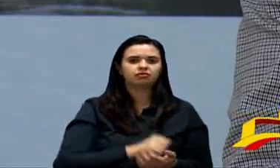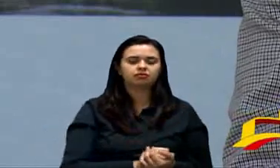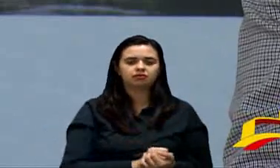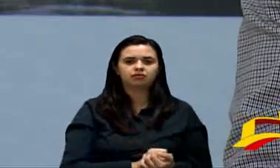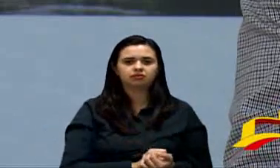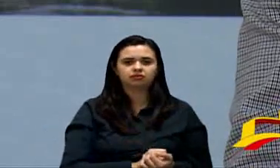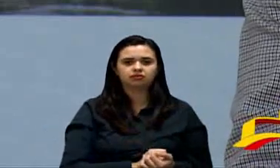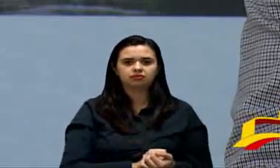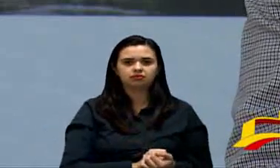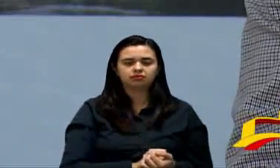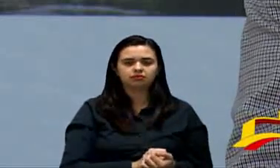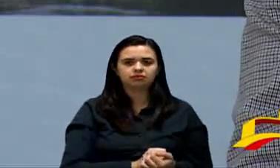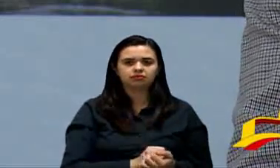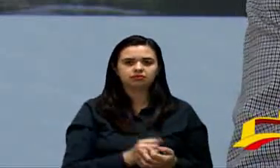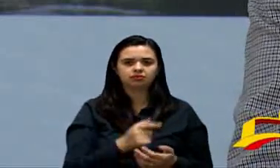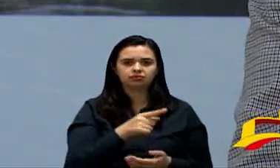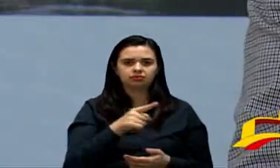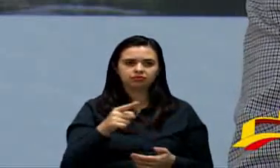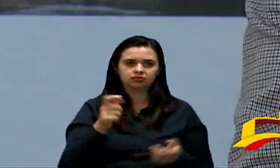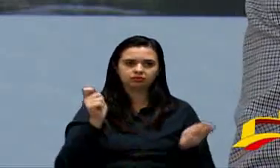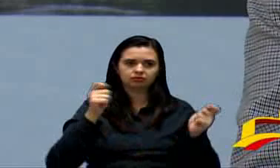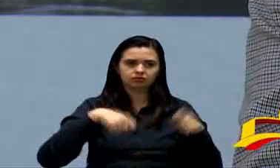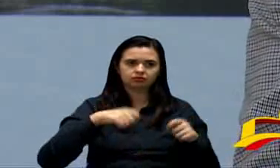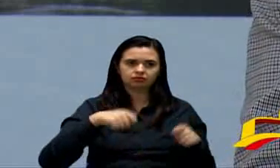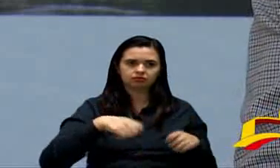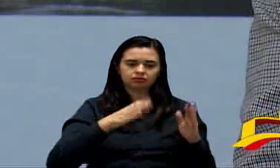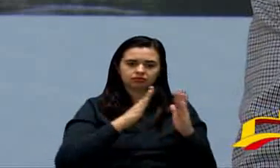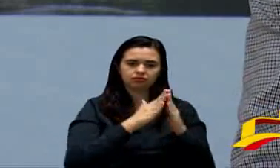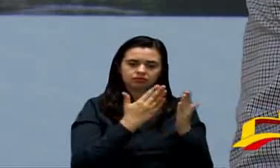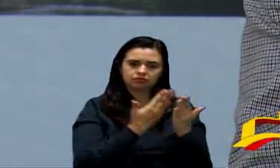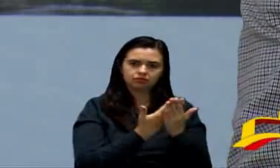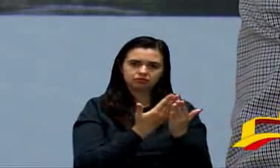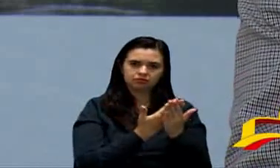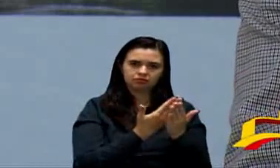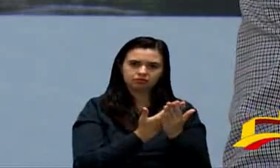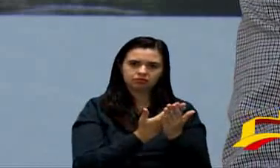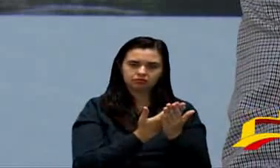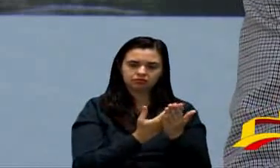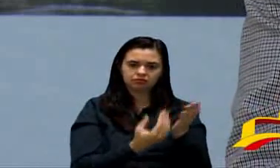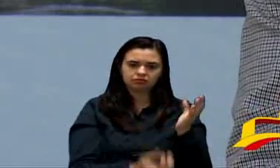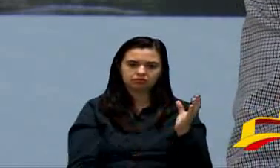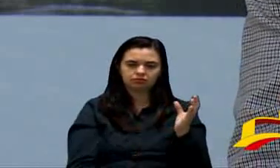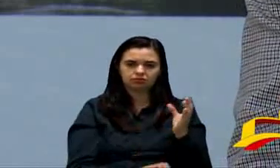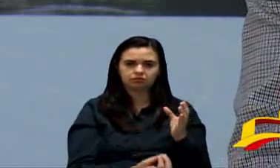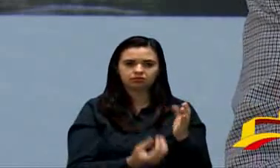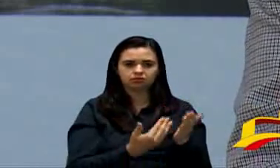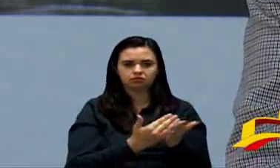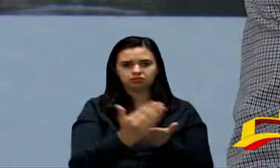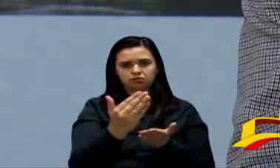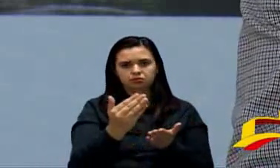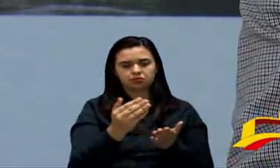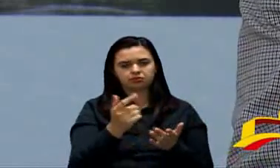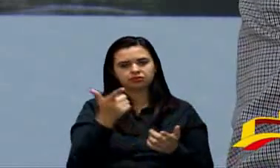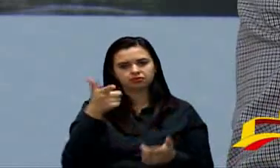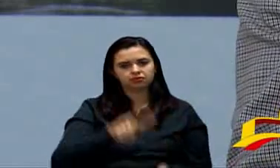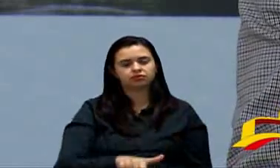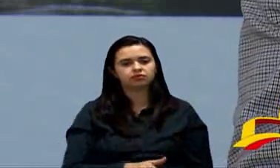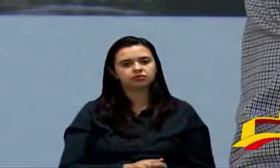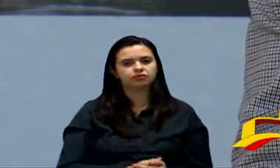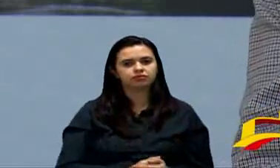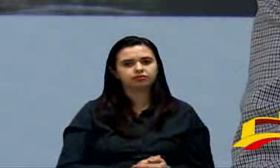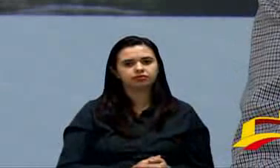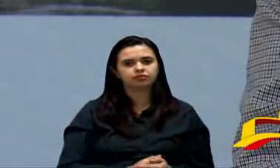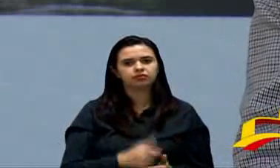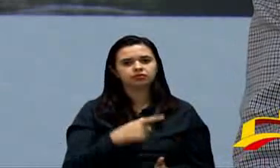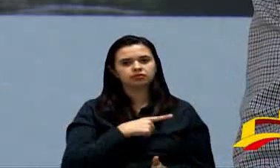suficiente de crianças no bairro de Iporanga para que a escola seja reativada. E foi. No caso também, aquela região toda